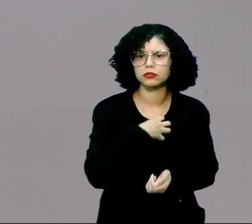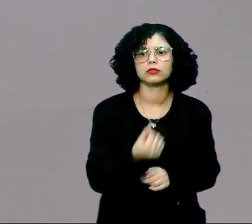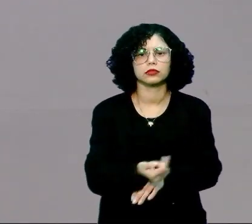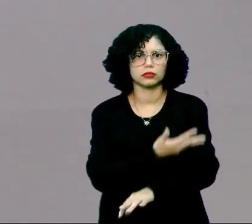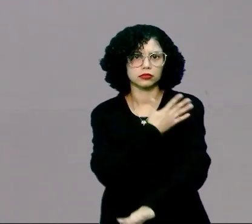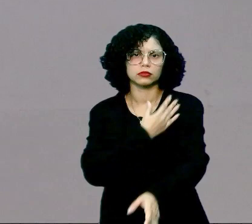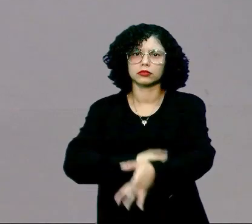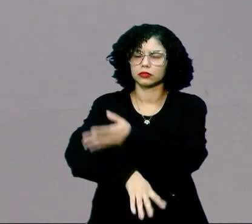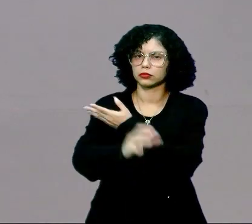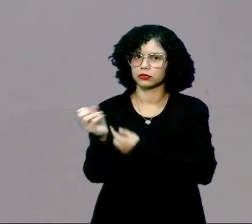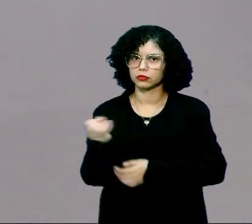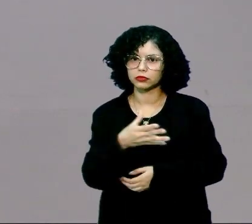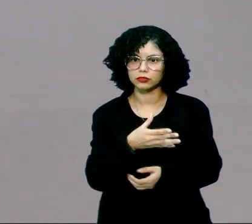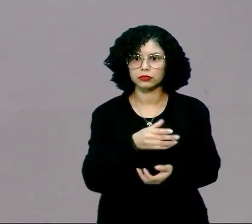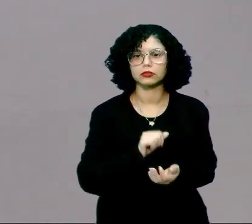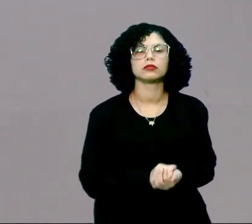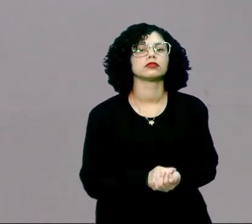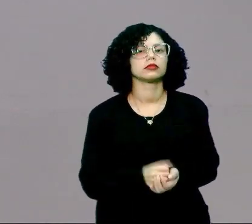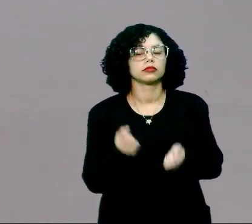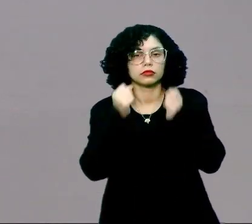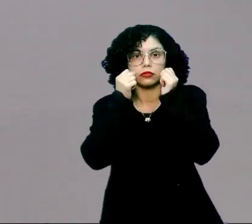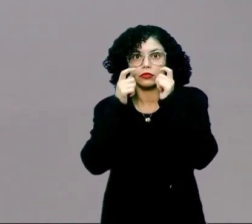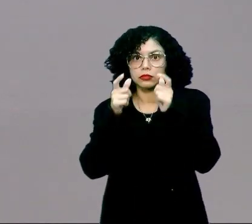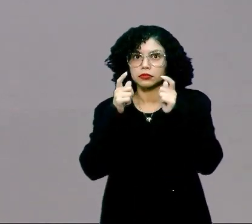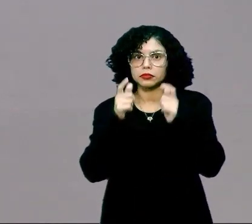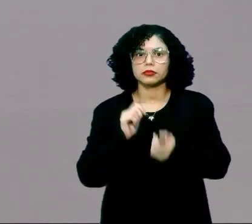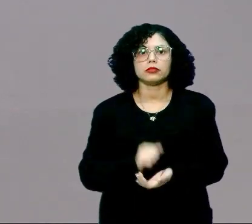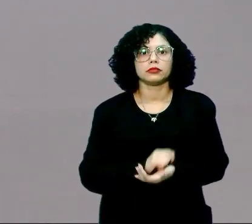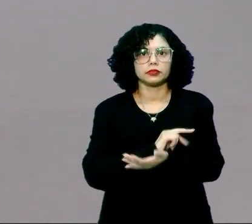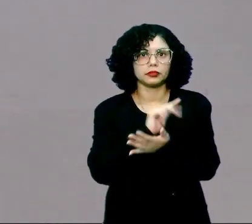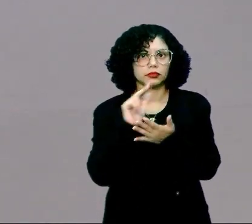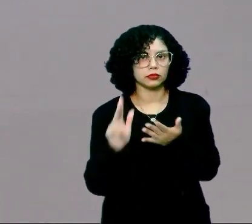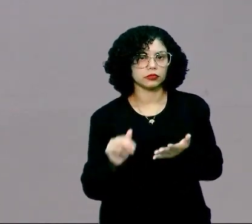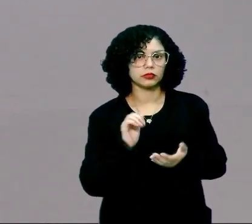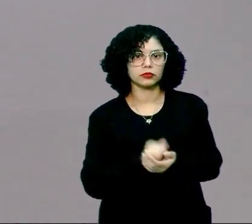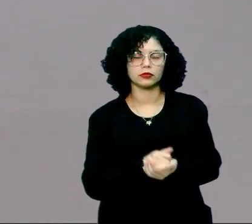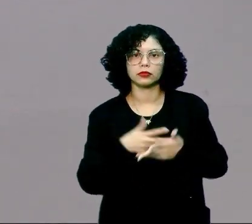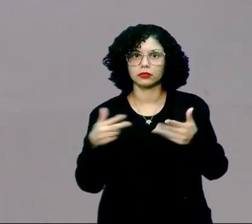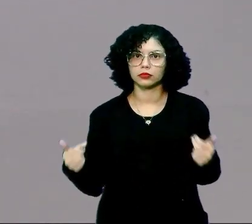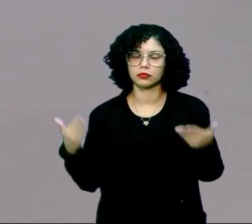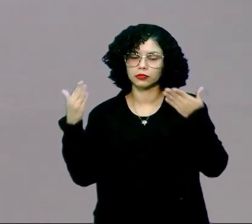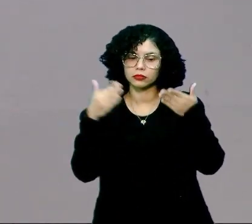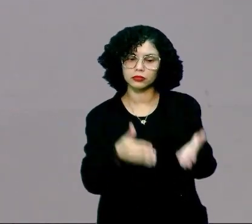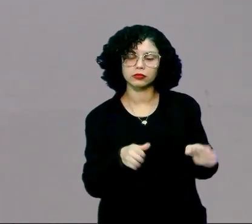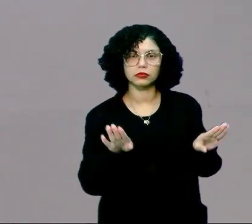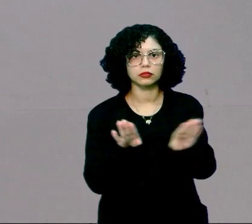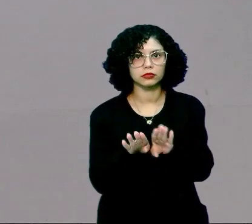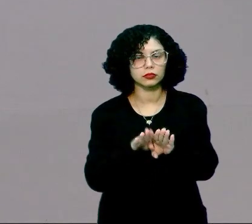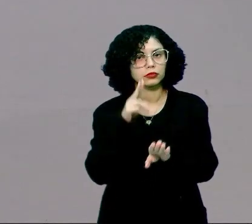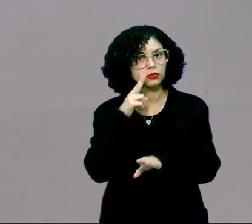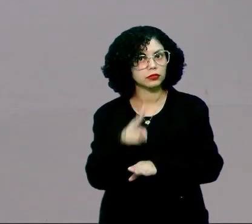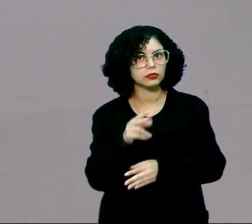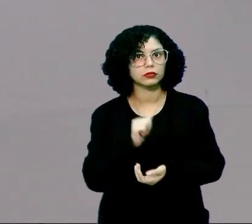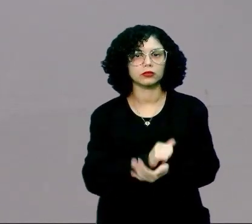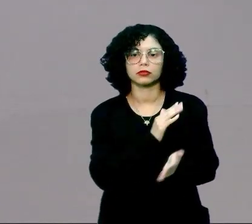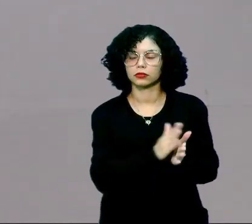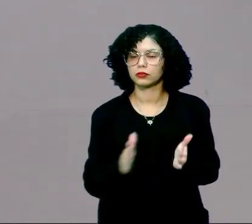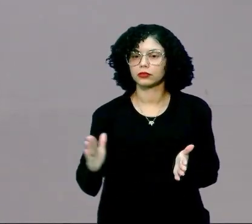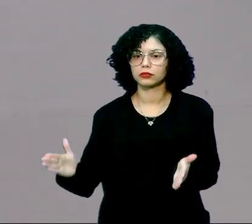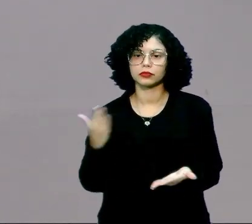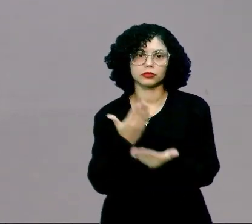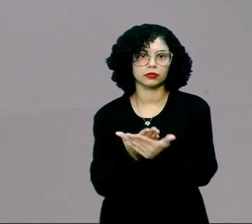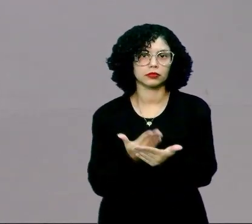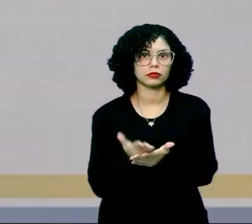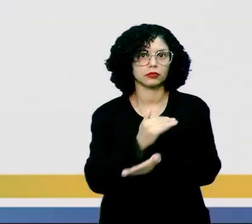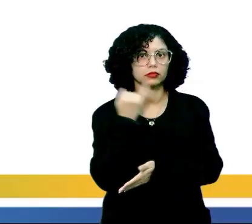sentimentos, emoções, enfim, desperta vários objetivos, então você vai ver no decorrer da aula